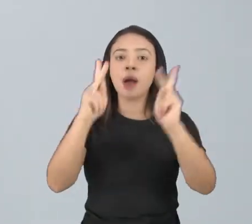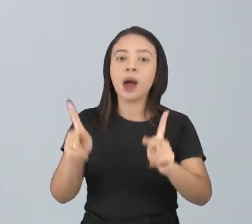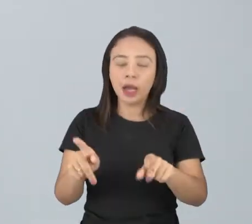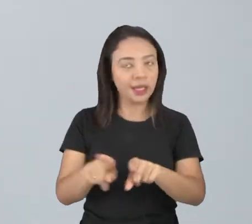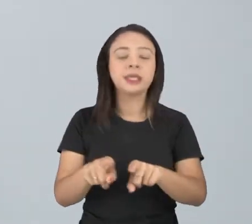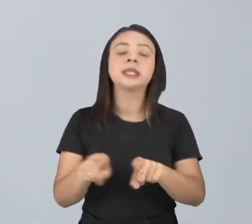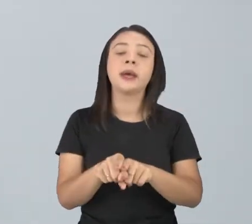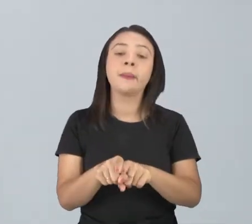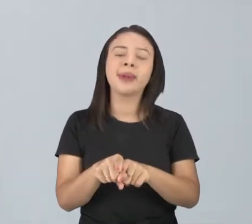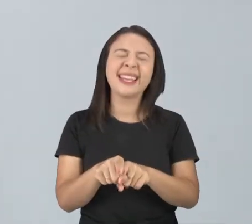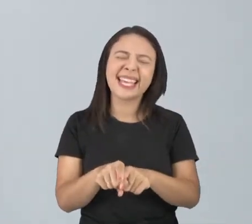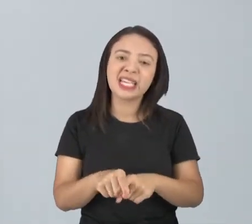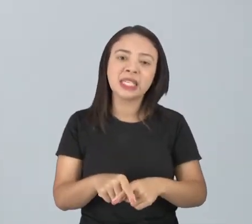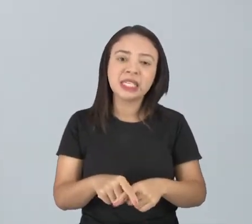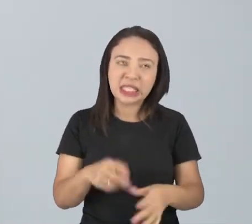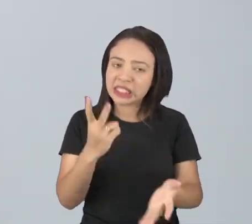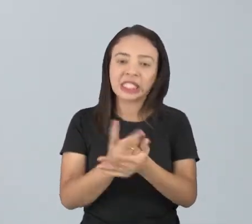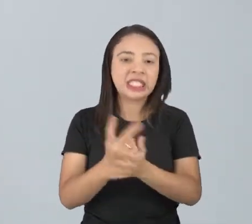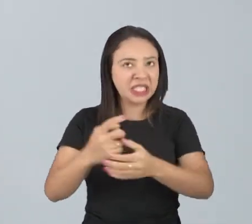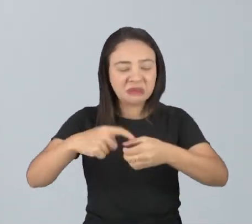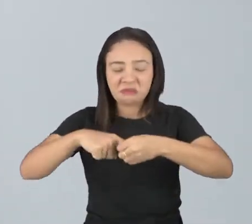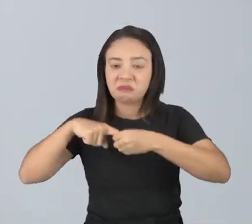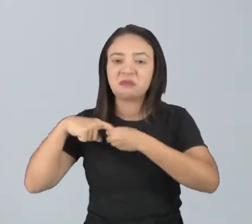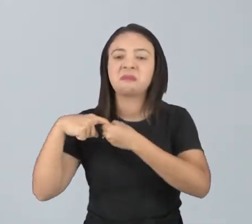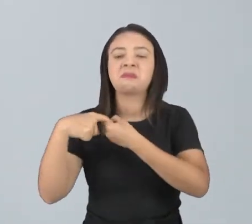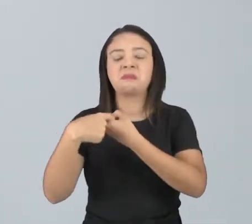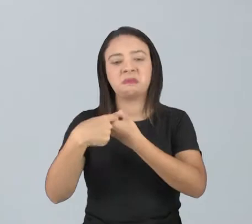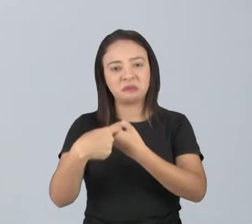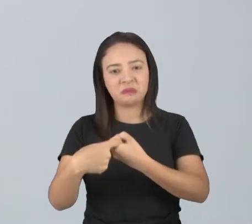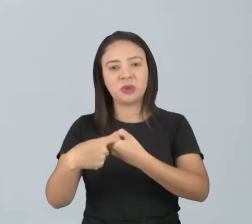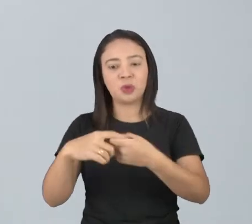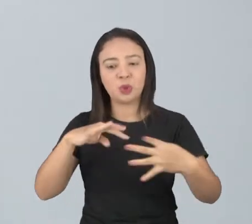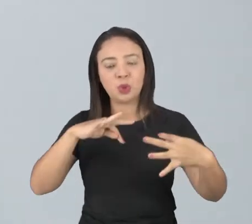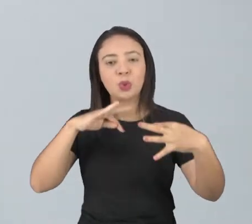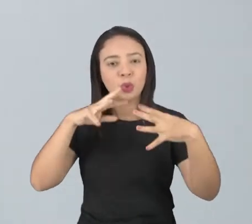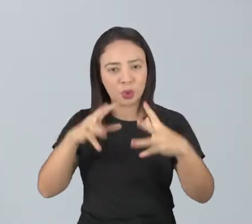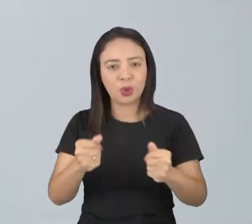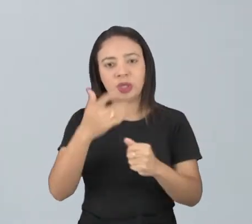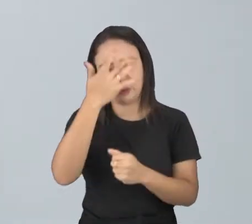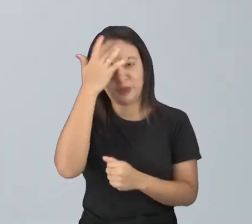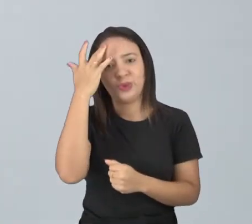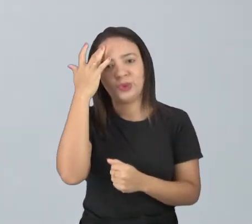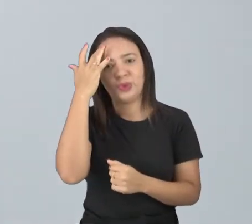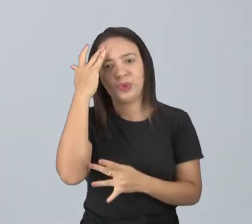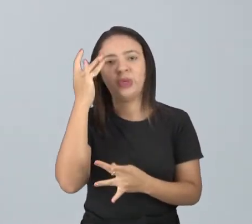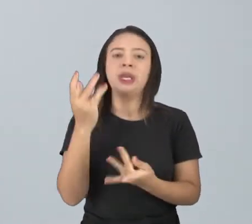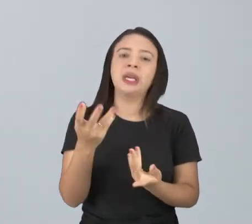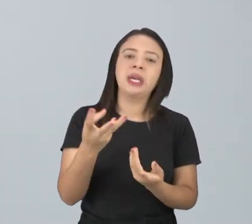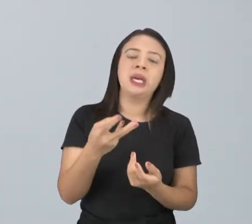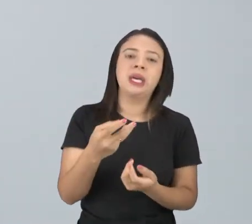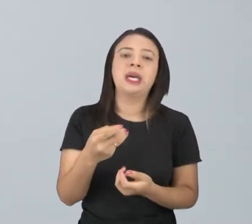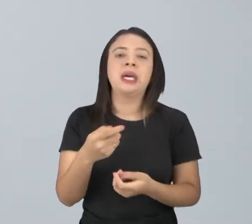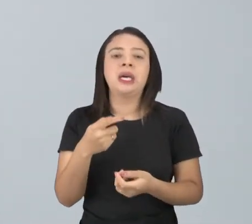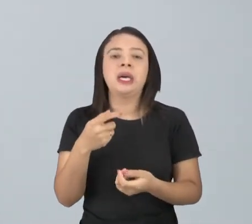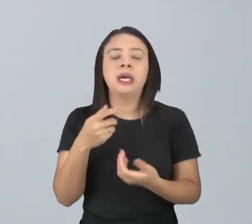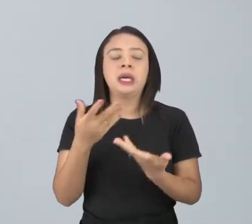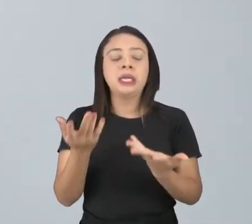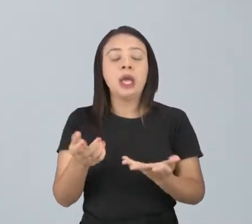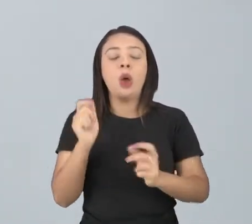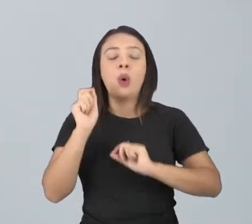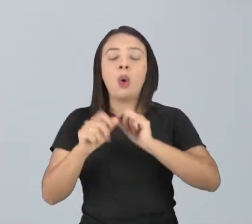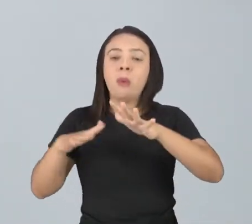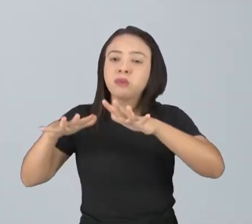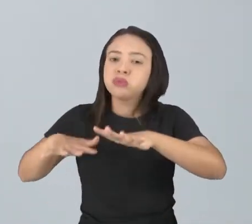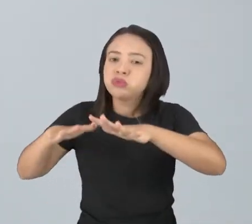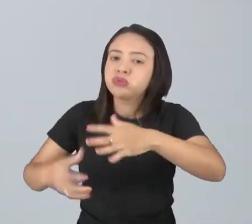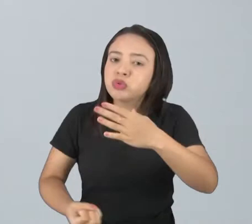de forma pacífica, diplomática e não muito burocrática e nem muito travados em lutas. Então, é um movimento